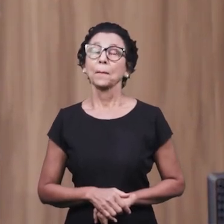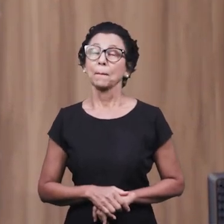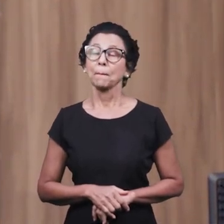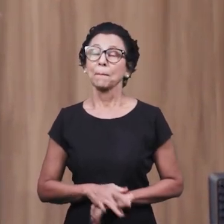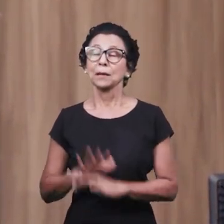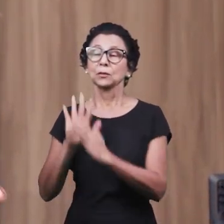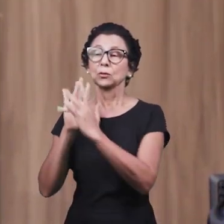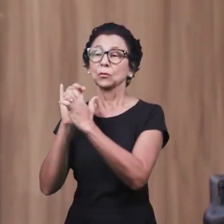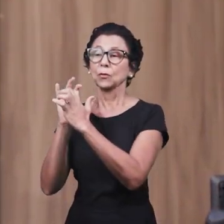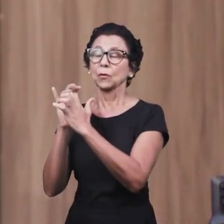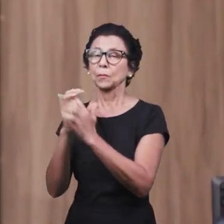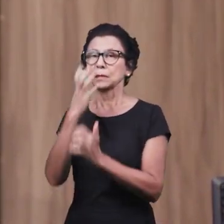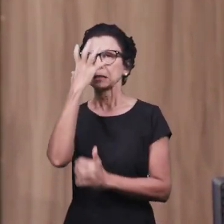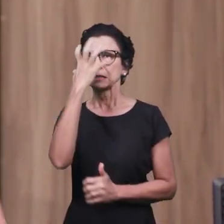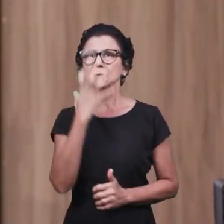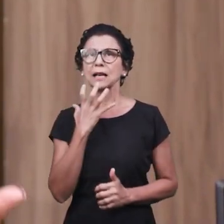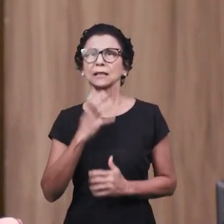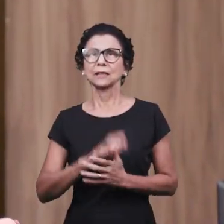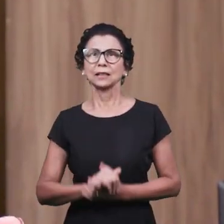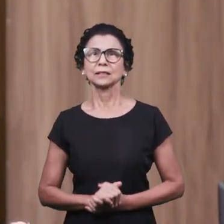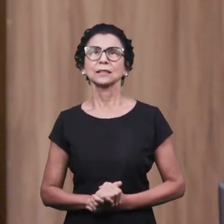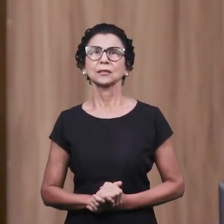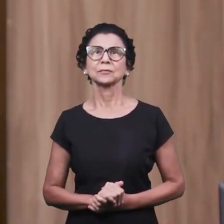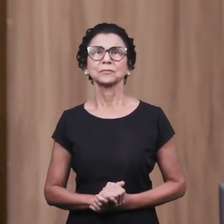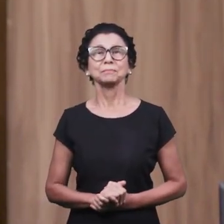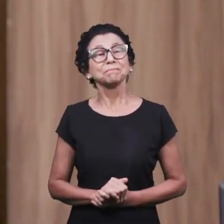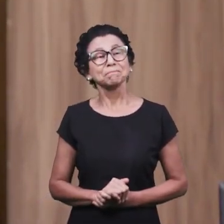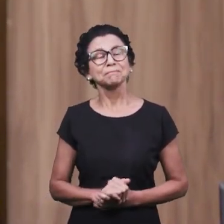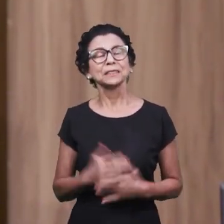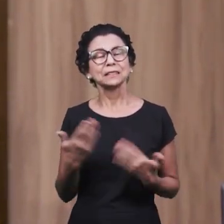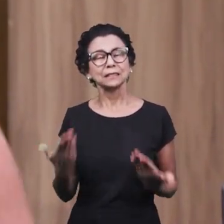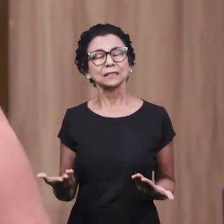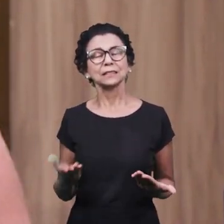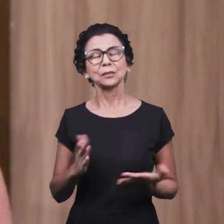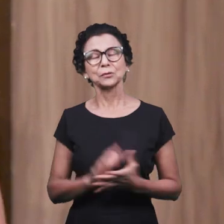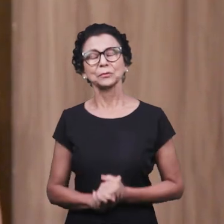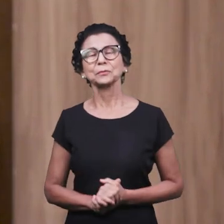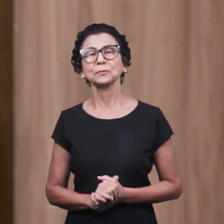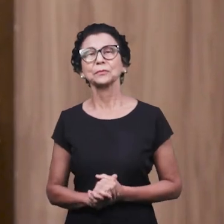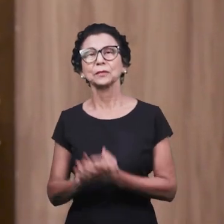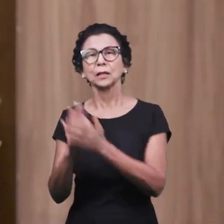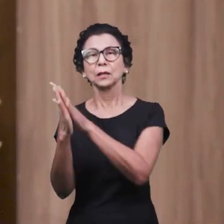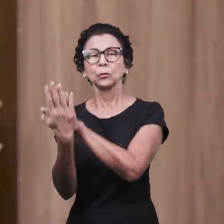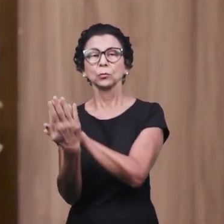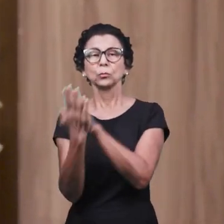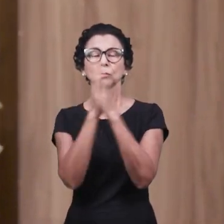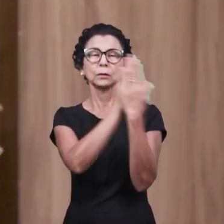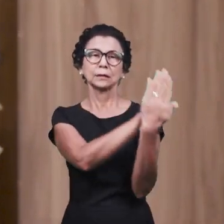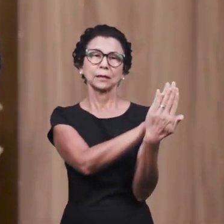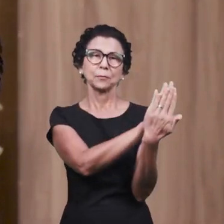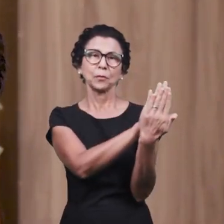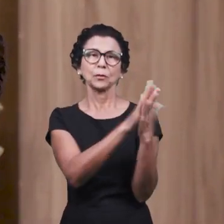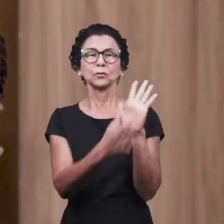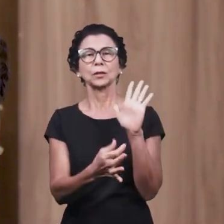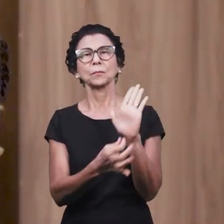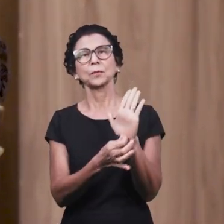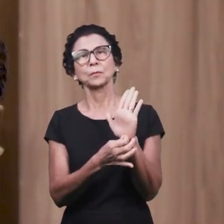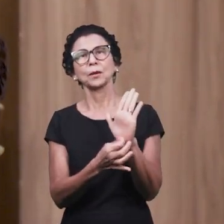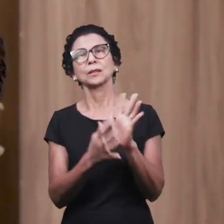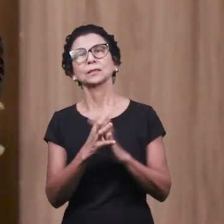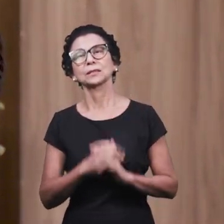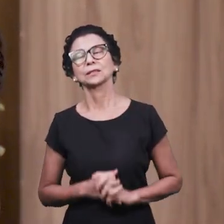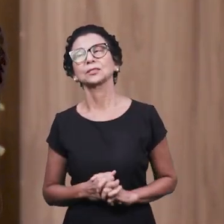essa propriedade, uma coisa que seria muito difícil aqui, mas que eu consegui realizar lá. Então, uma das coisas que o intercâmbio te proporciona é realmente de